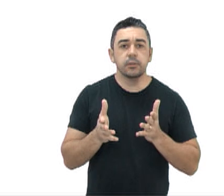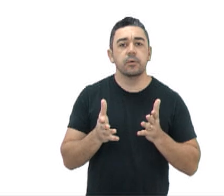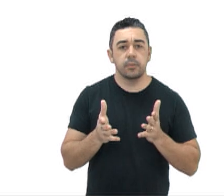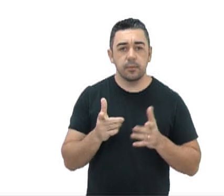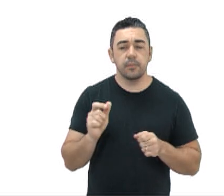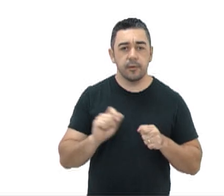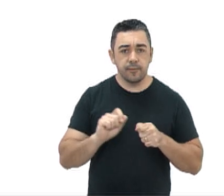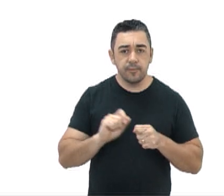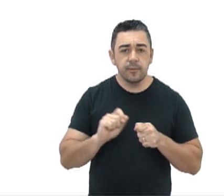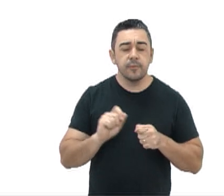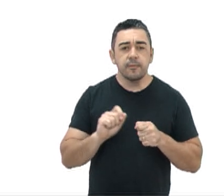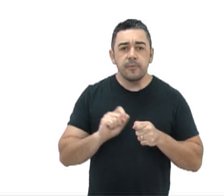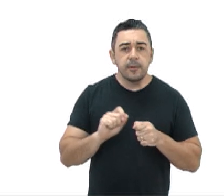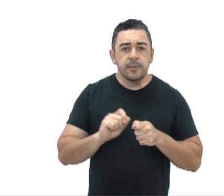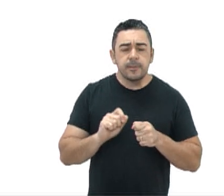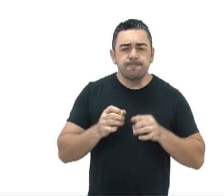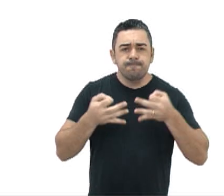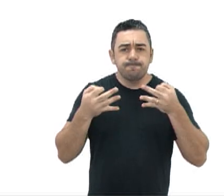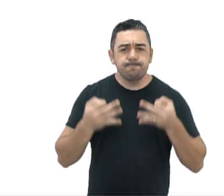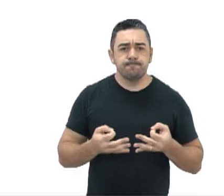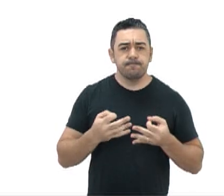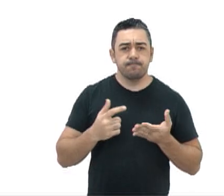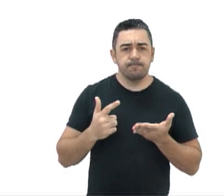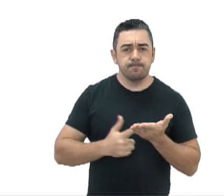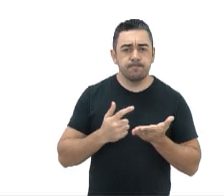a produção de sua mais célebre obra.